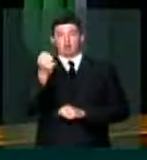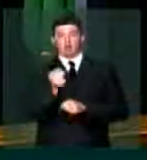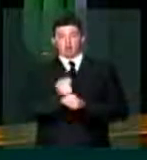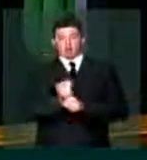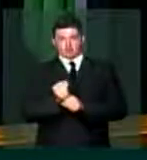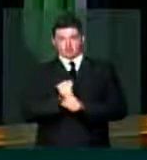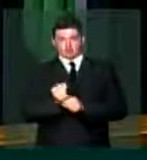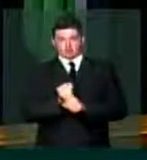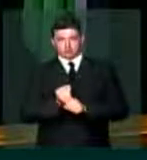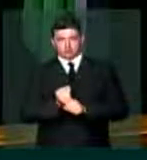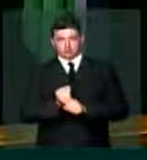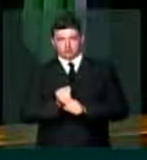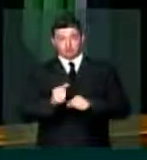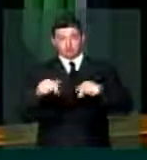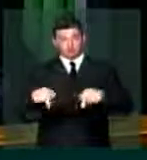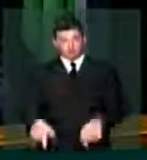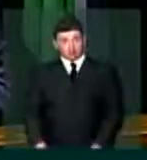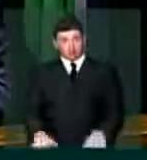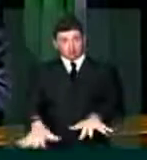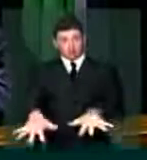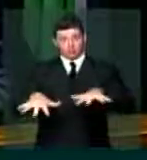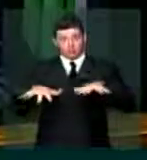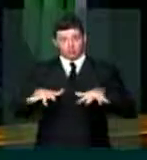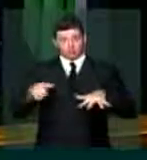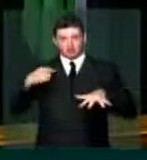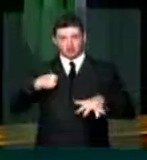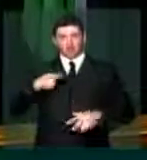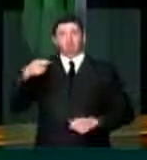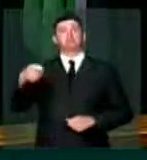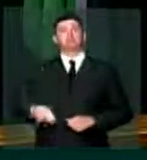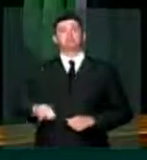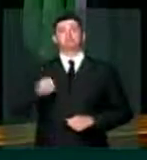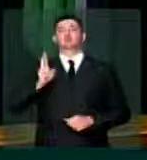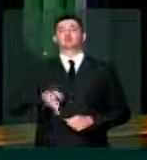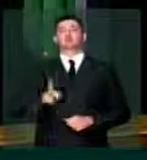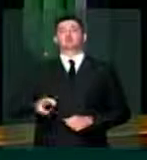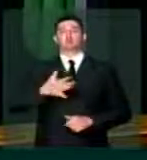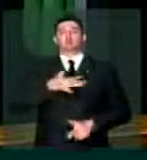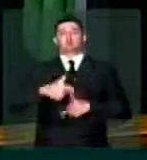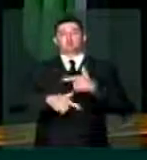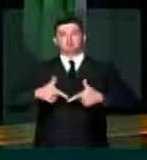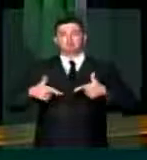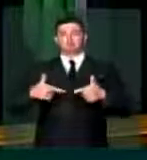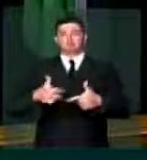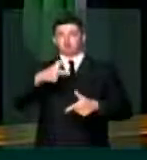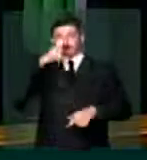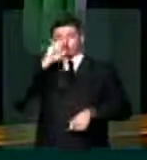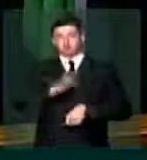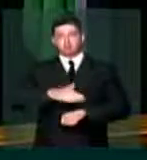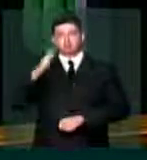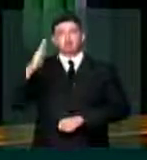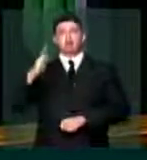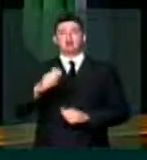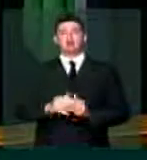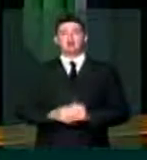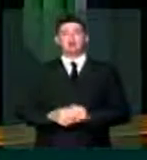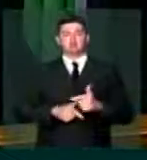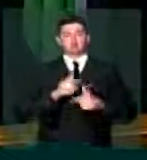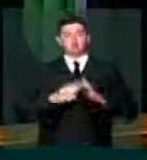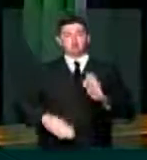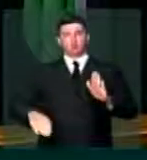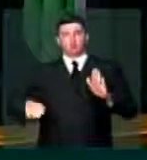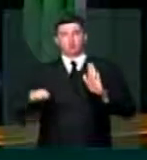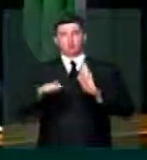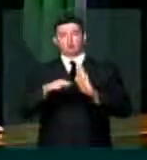4 anos. Firmo aqui, no plenário desta Casa, a continuidade de minha atuação, fortalecendo cada vez mais as